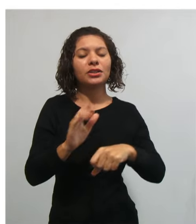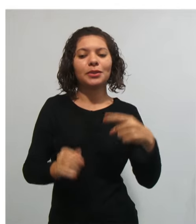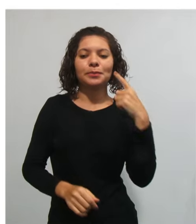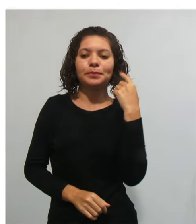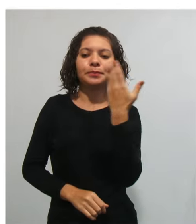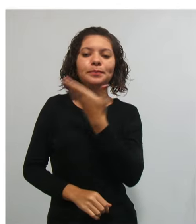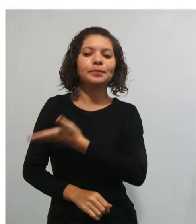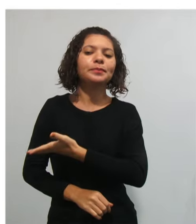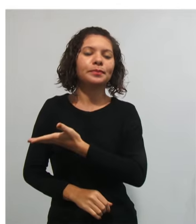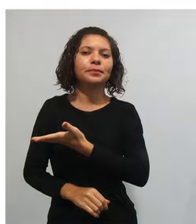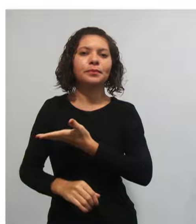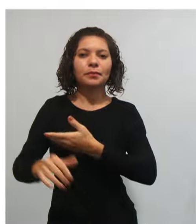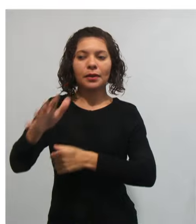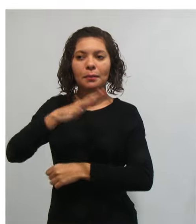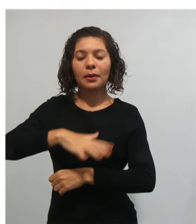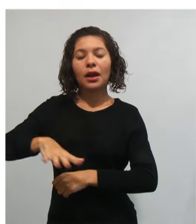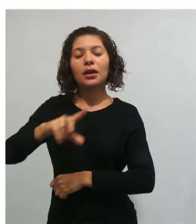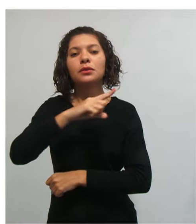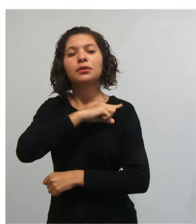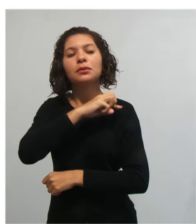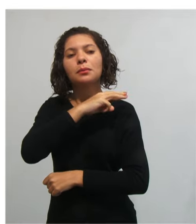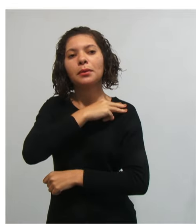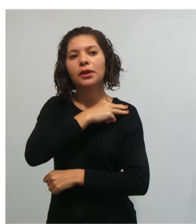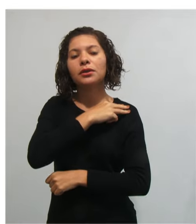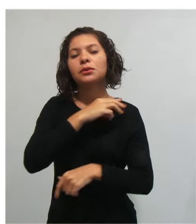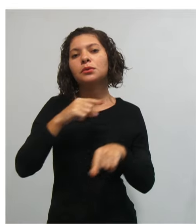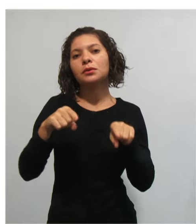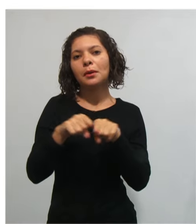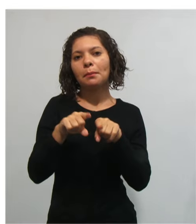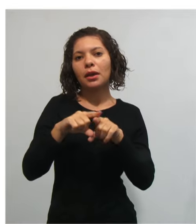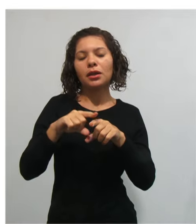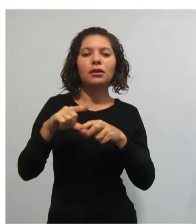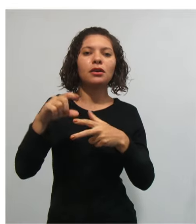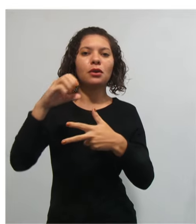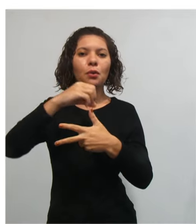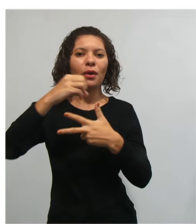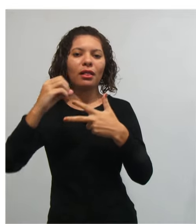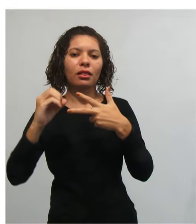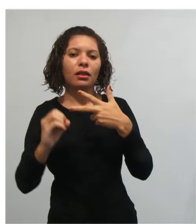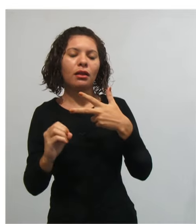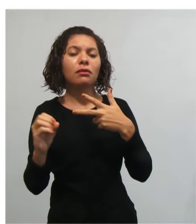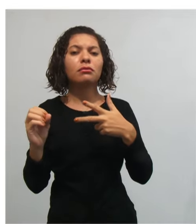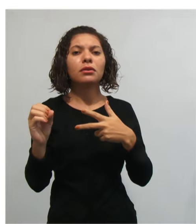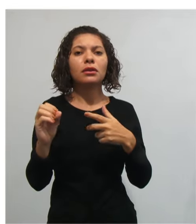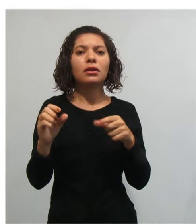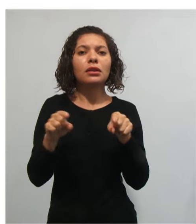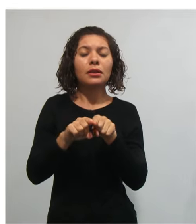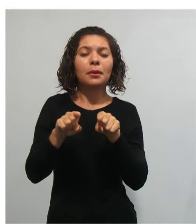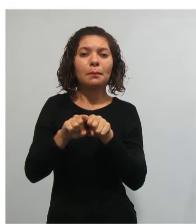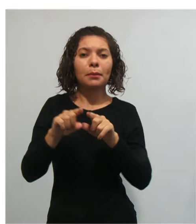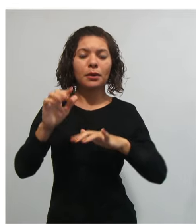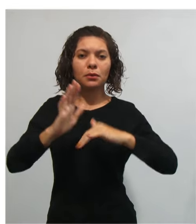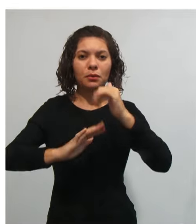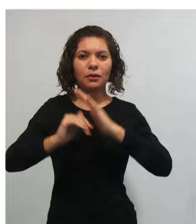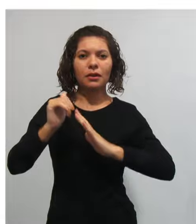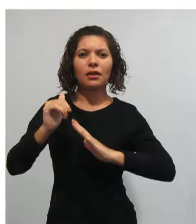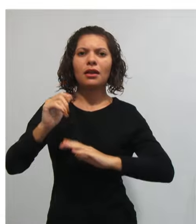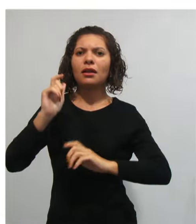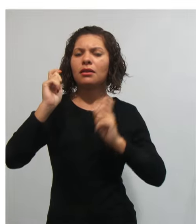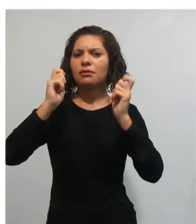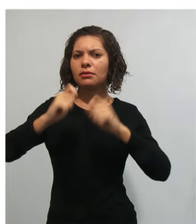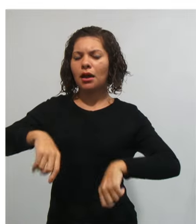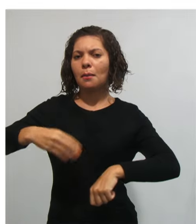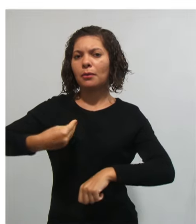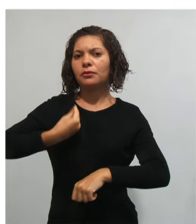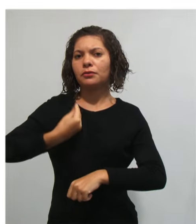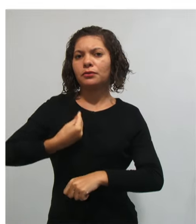situações de trabalho que envolvem práticas Essas são as práticas voltadas pro Ensino Médio não apenas voltada a preparação do Enem